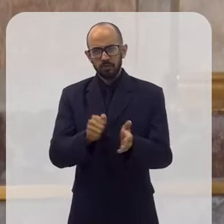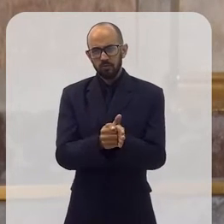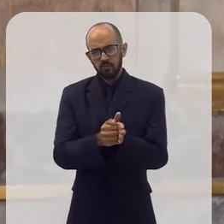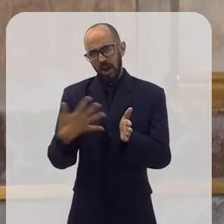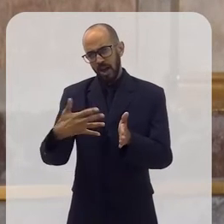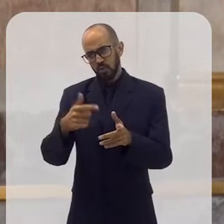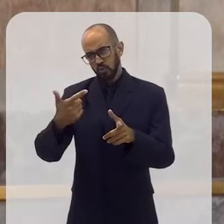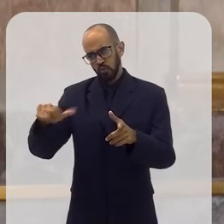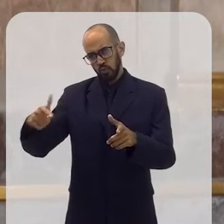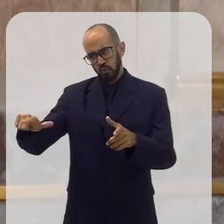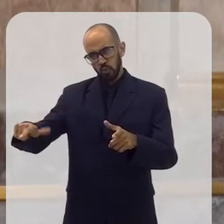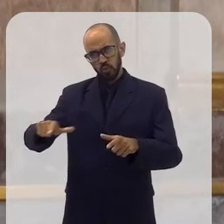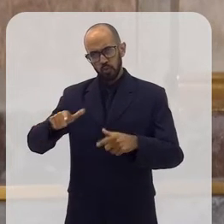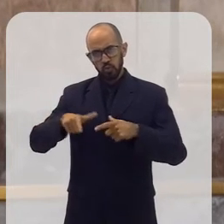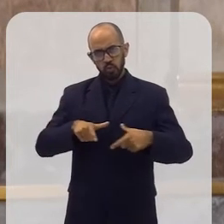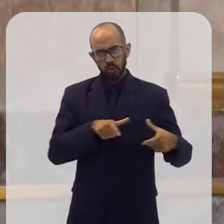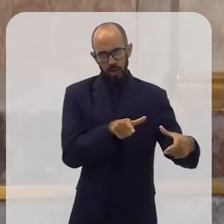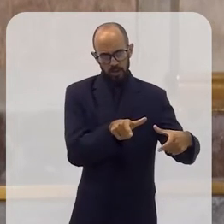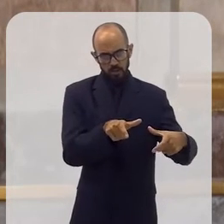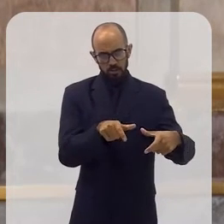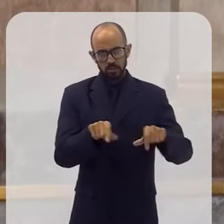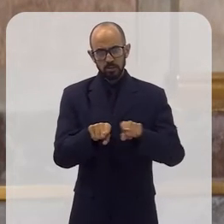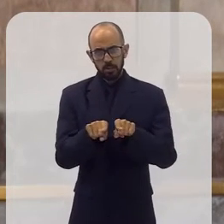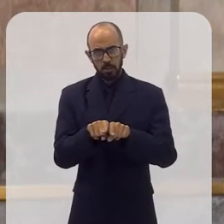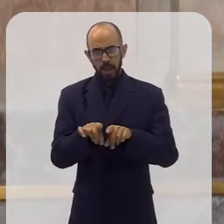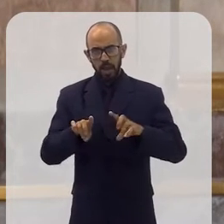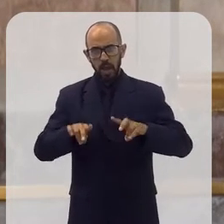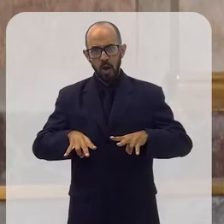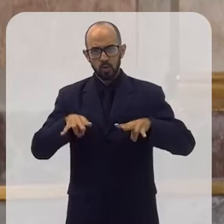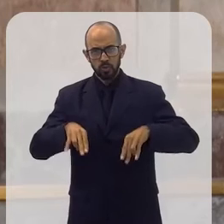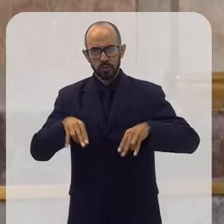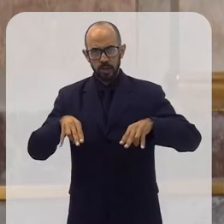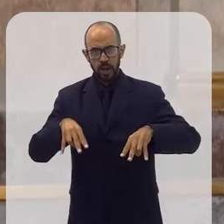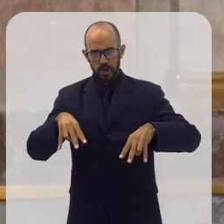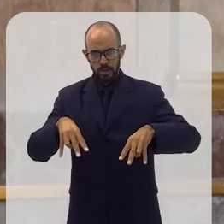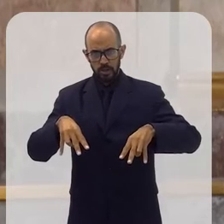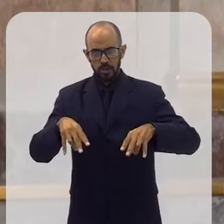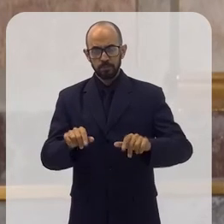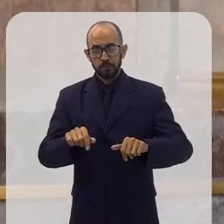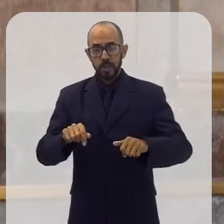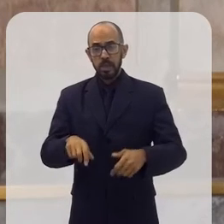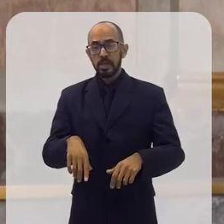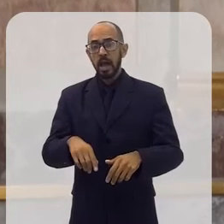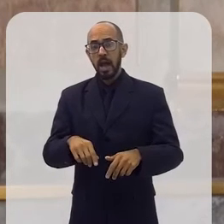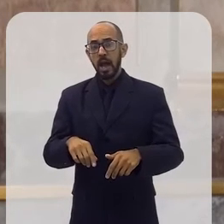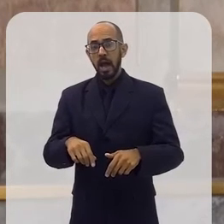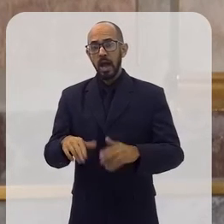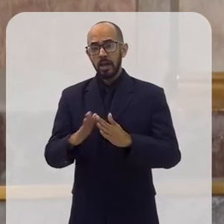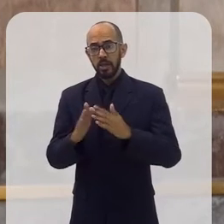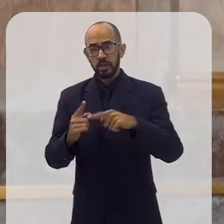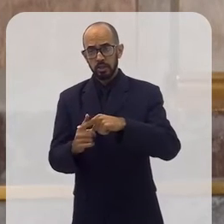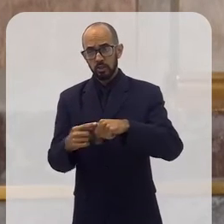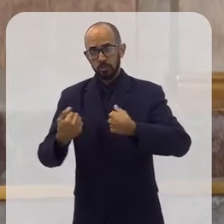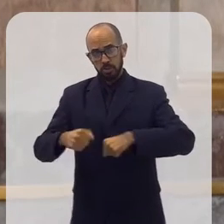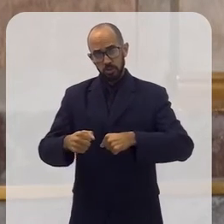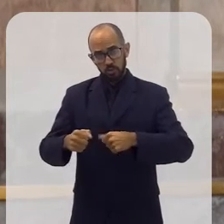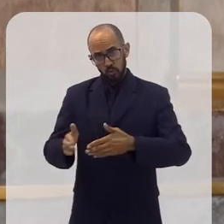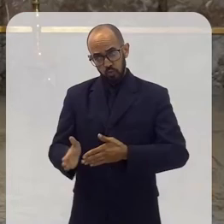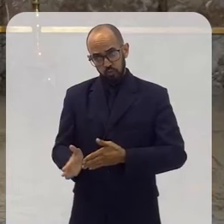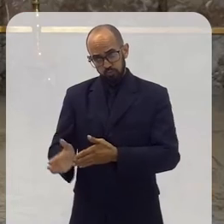para vários lugares, outros lugares, na Austrália. E a igreja deve continuar